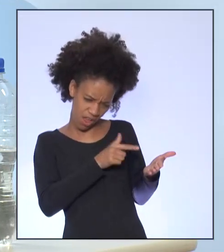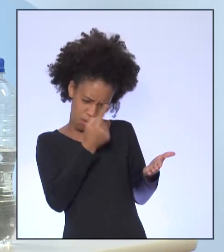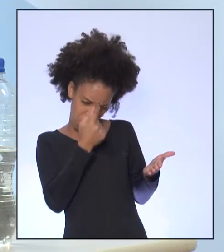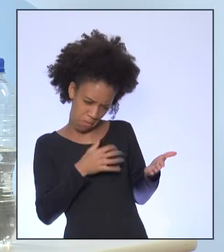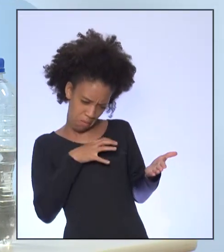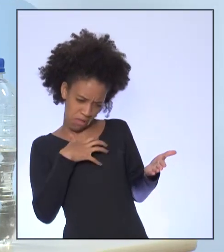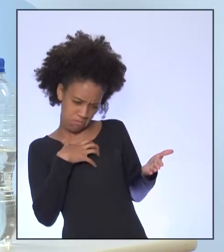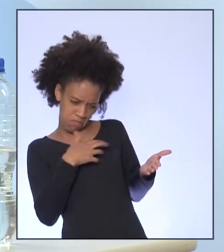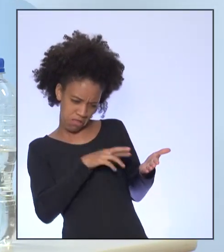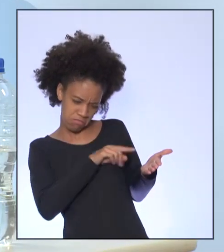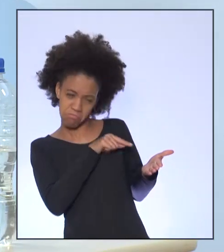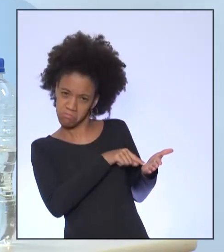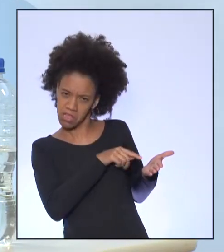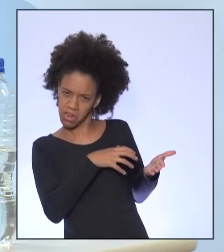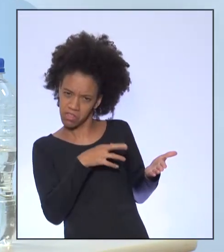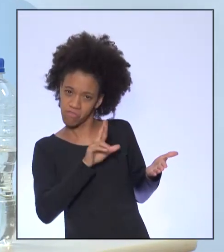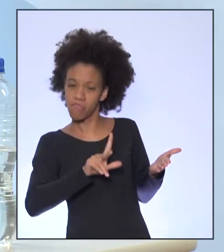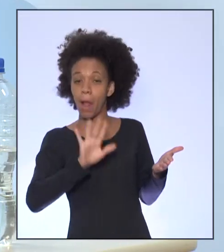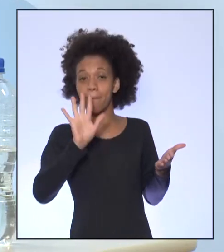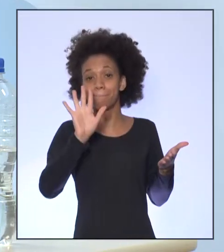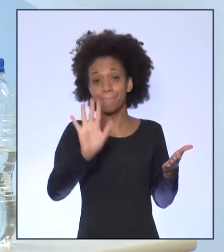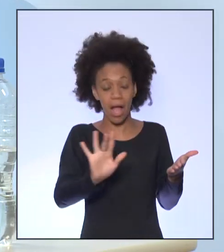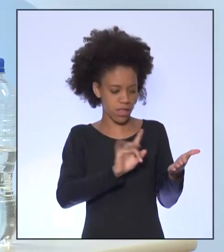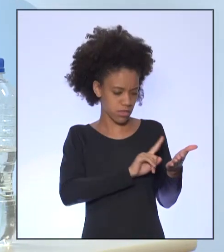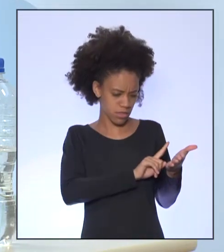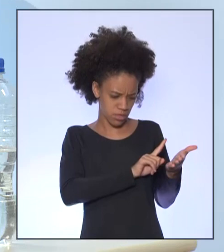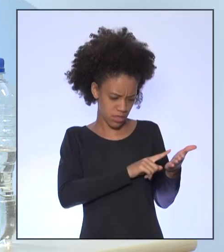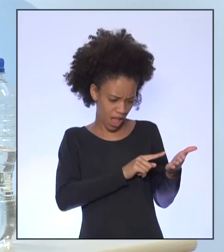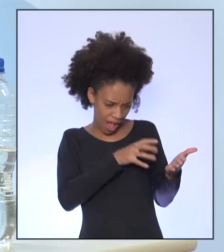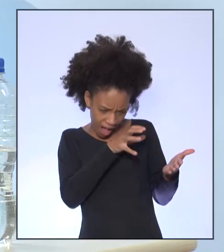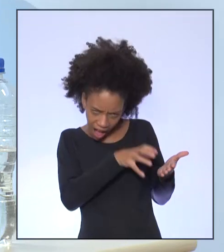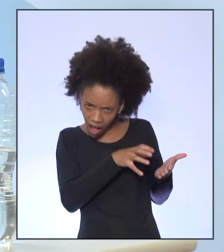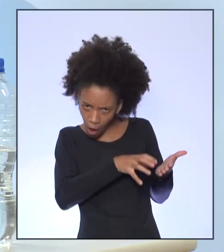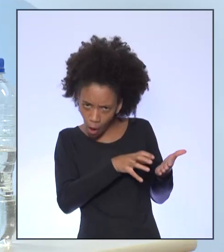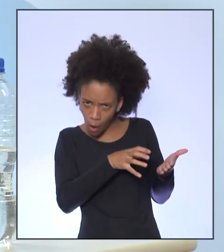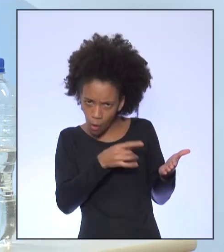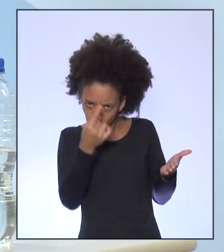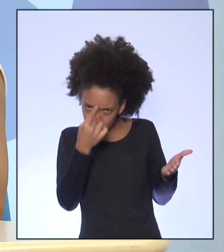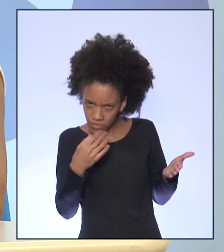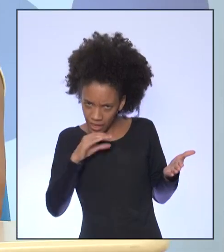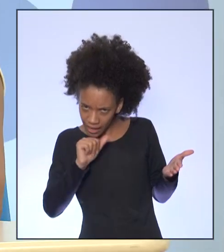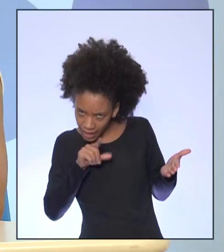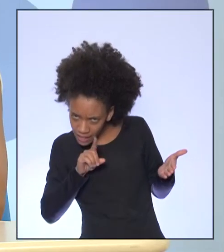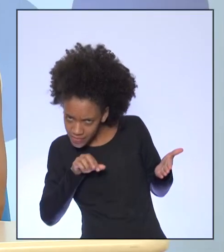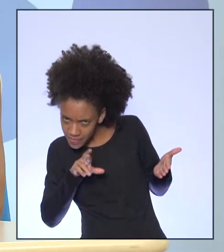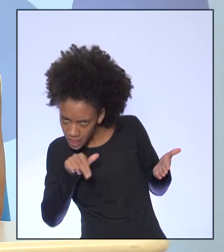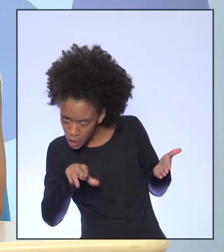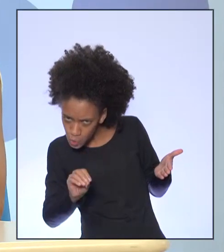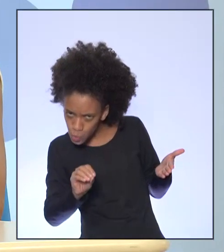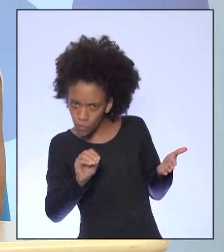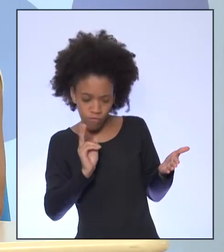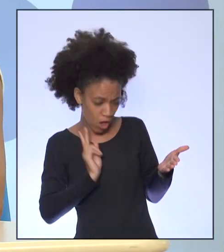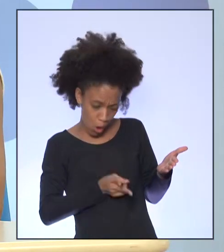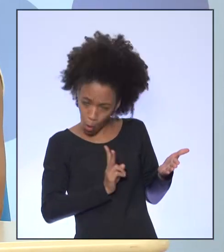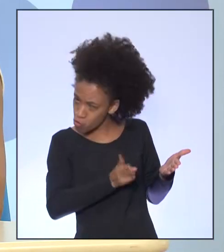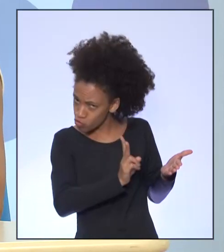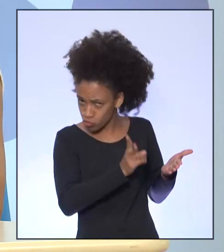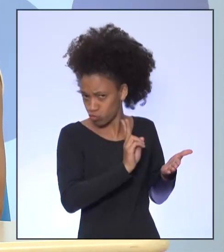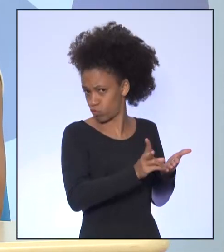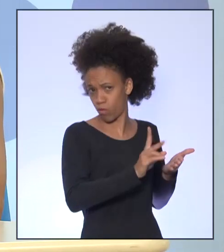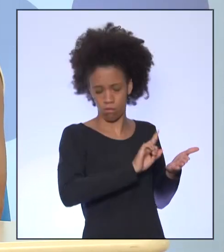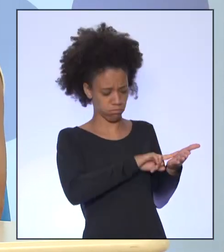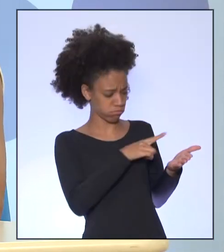diferente? Só que a composição do meu caderno vai ter sido alterada? Não, ele vai continuar sendo feito